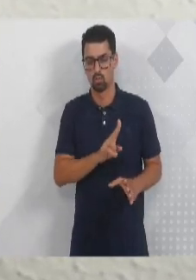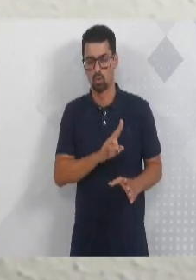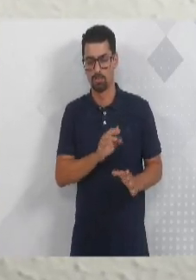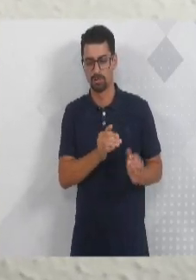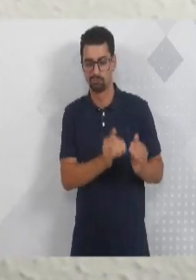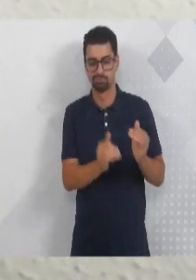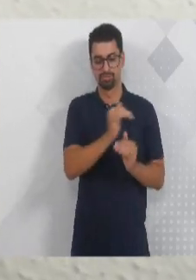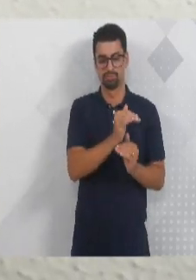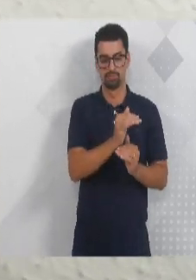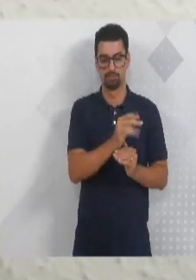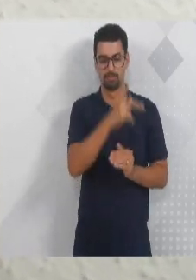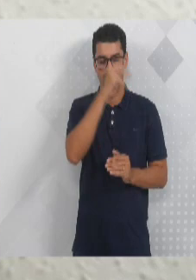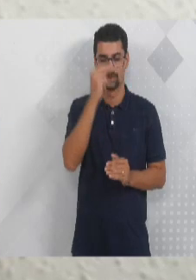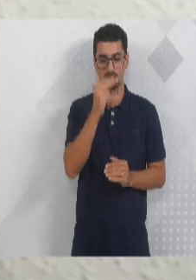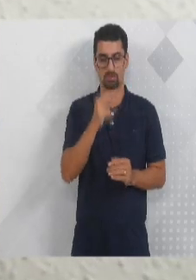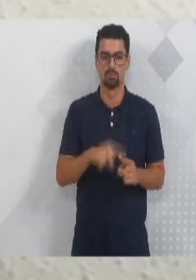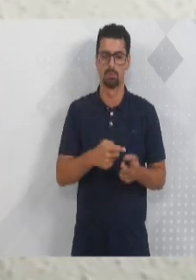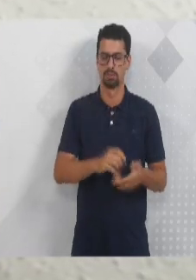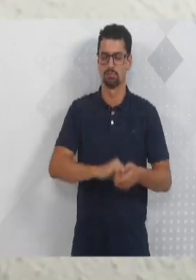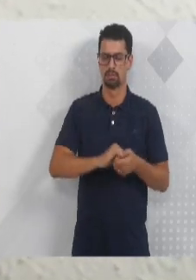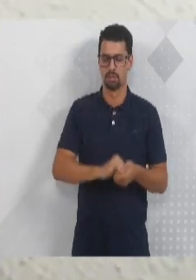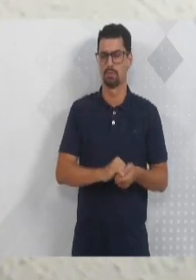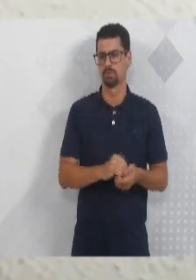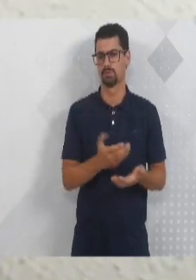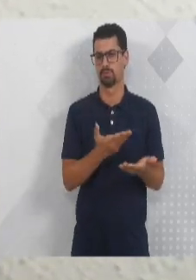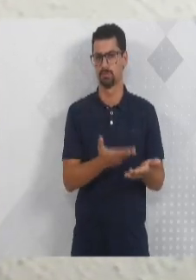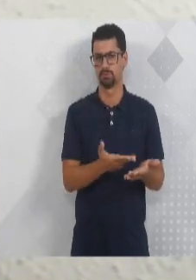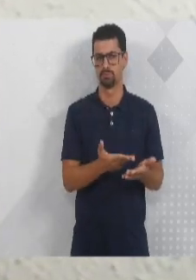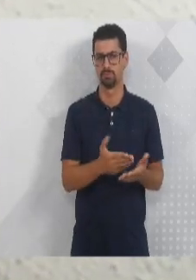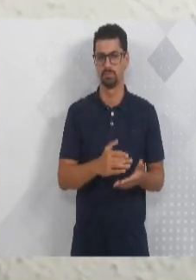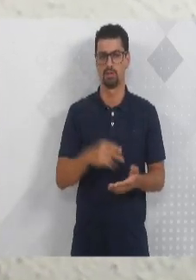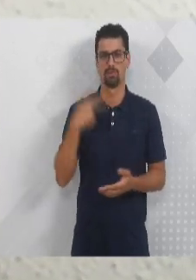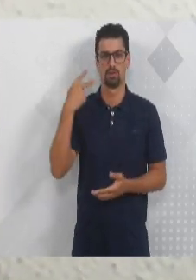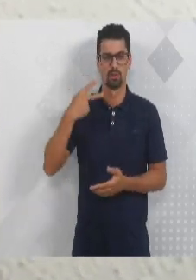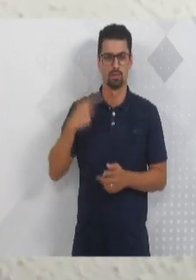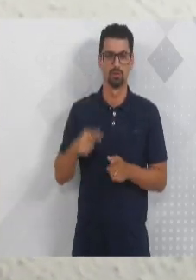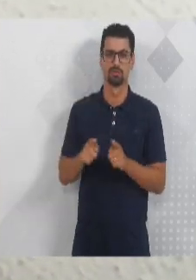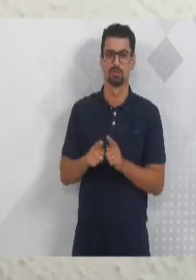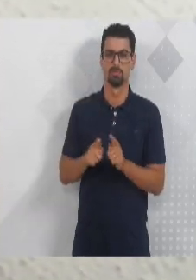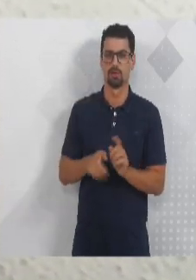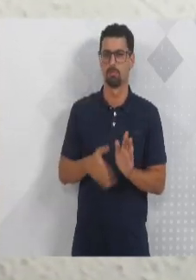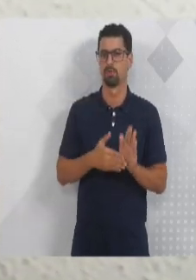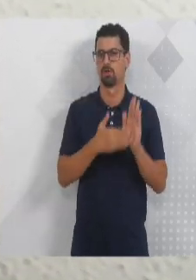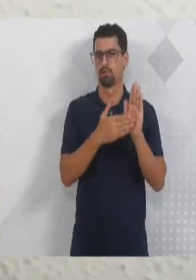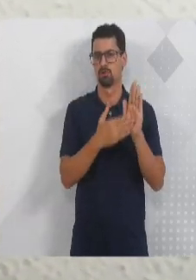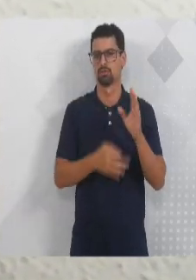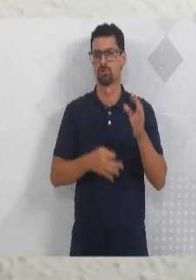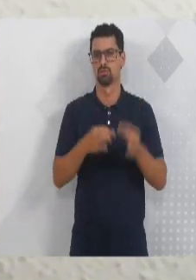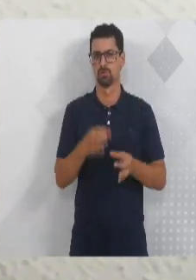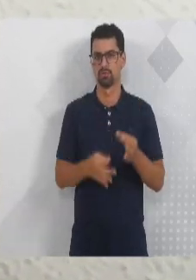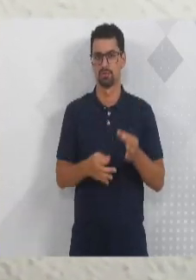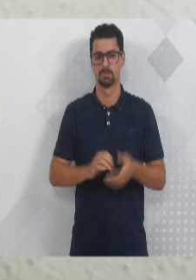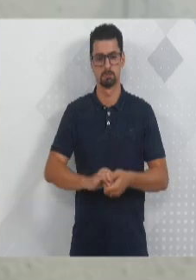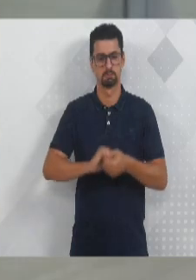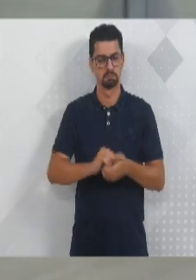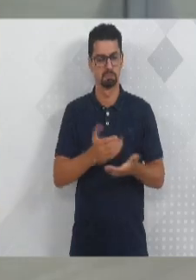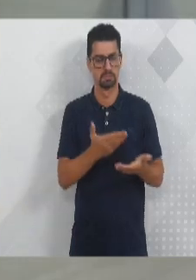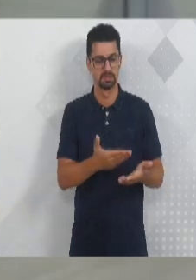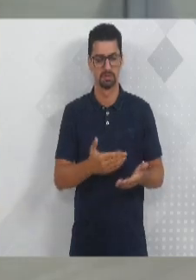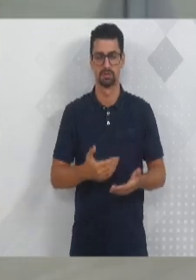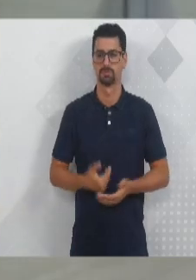bral naquela ocasião mas mas parabéns Rufino e parabéns à Câmara de Vereadores por essa homenagem muito justo Parabéns